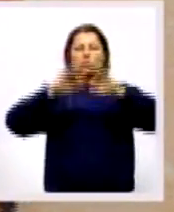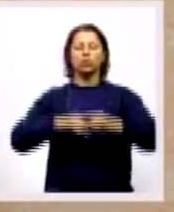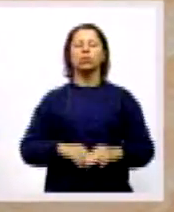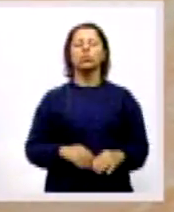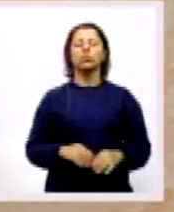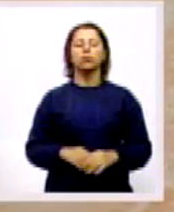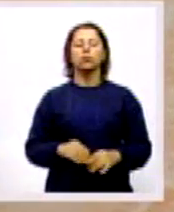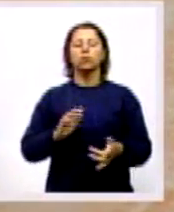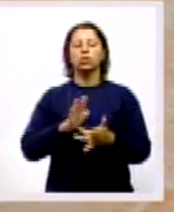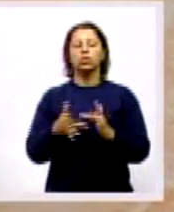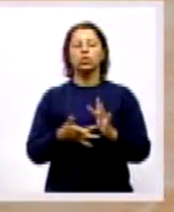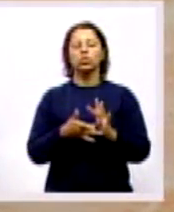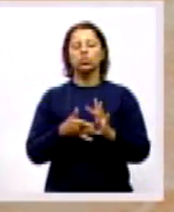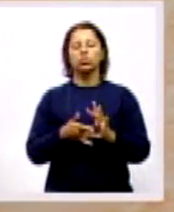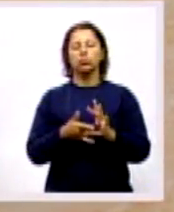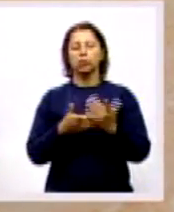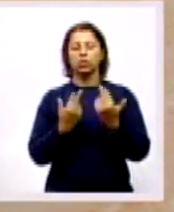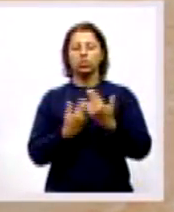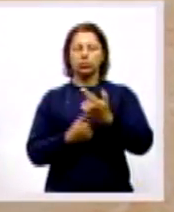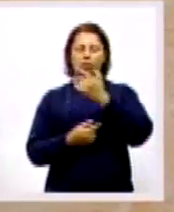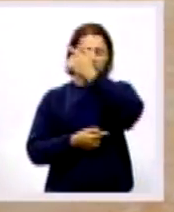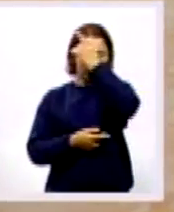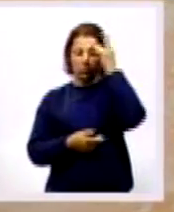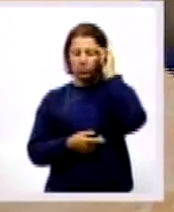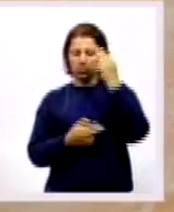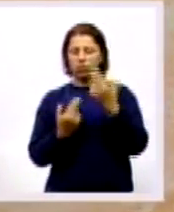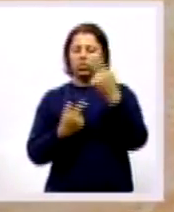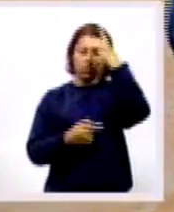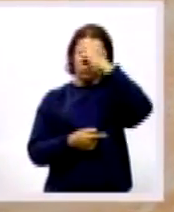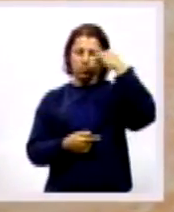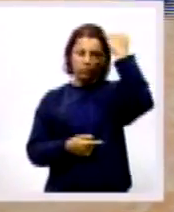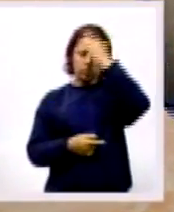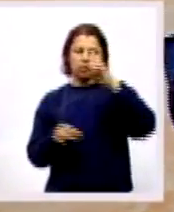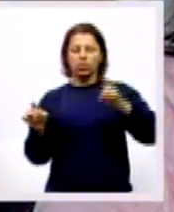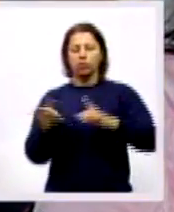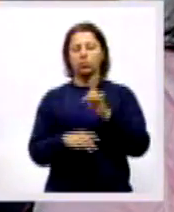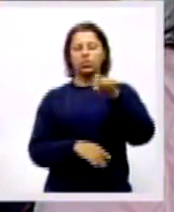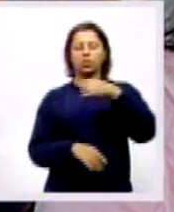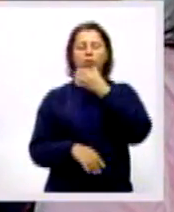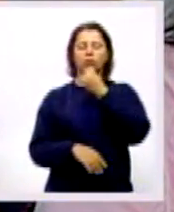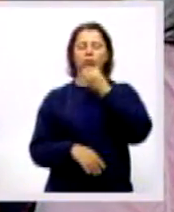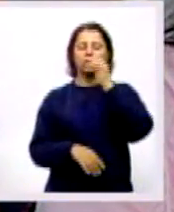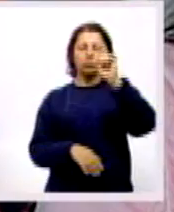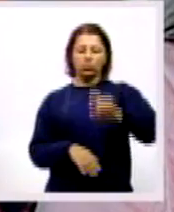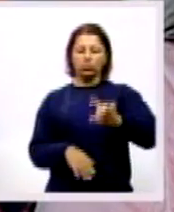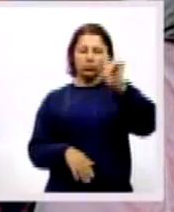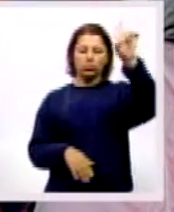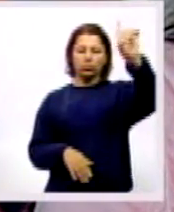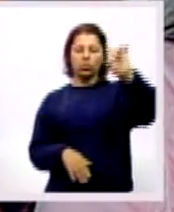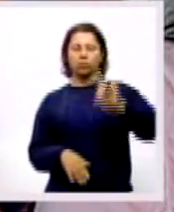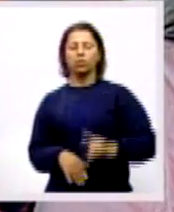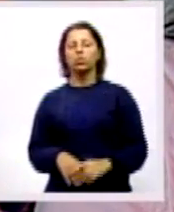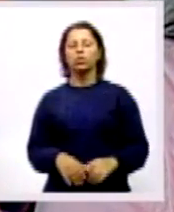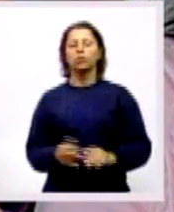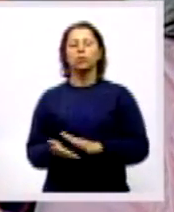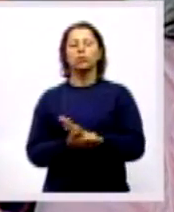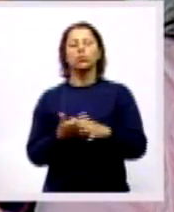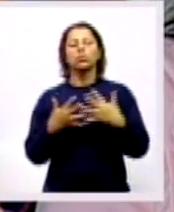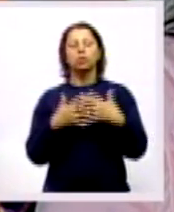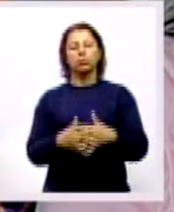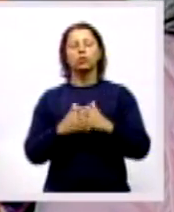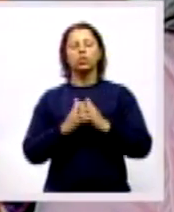humanidade, Ele na sua divindade, na sua completude de ser homem e de ser Deus, sem confusão.